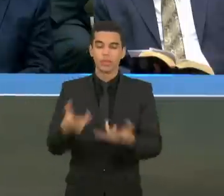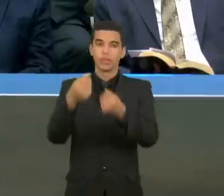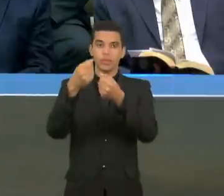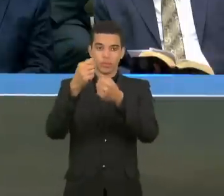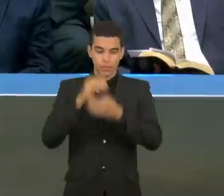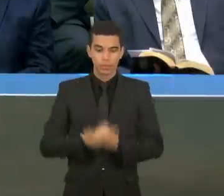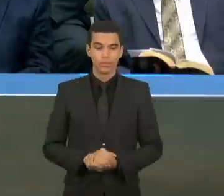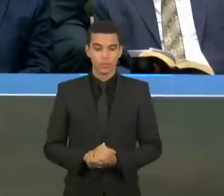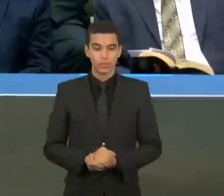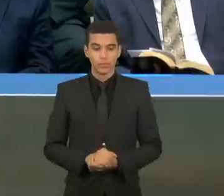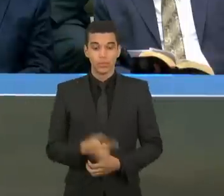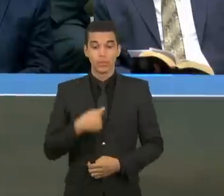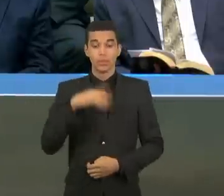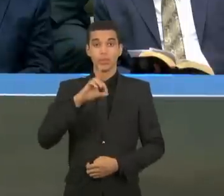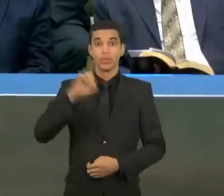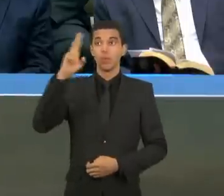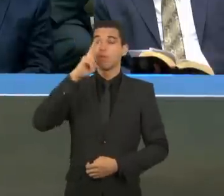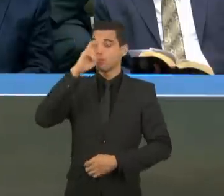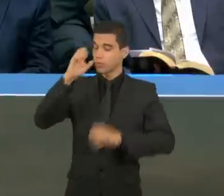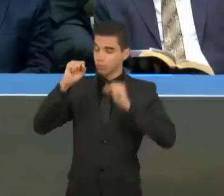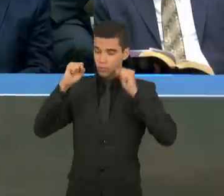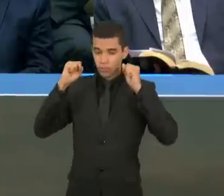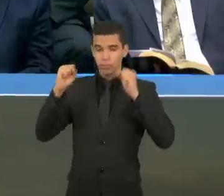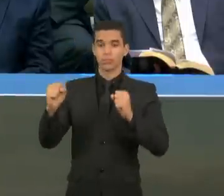Que eu sou onipotente.